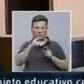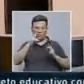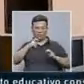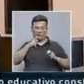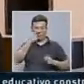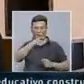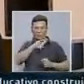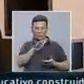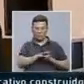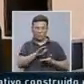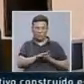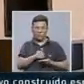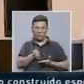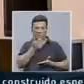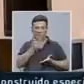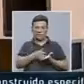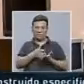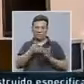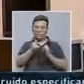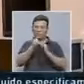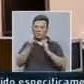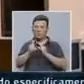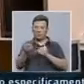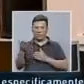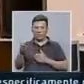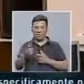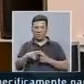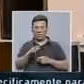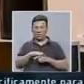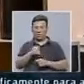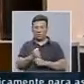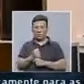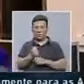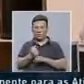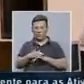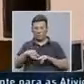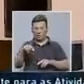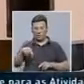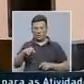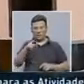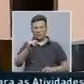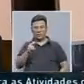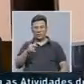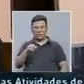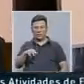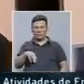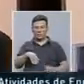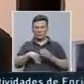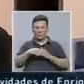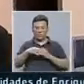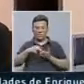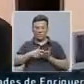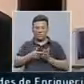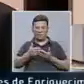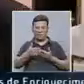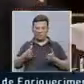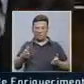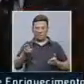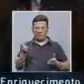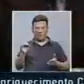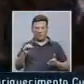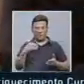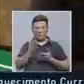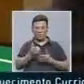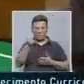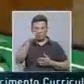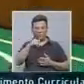pessoas que estão aqui publicam nas melhores revistas internacionais à custa do trabalho que fazem aqui. O Instituto Superior Técnico vai estar aberto ao público de forma gratuita